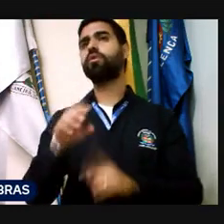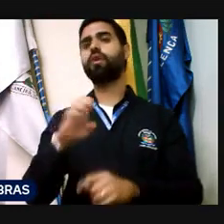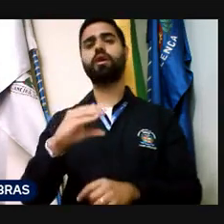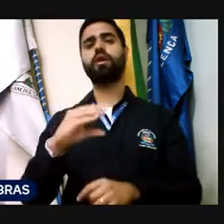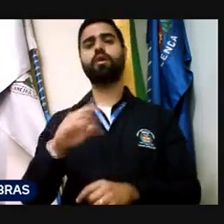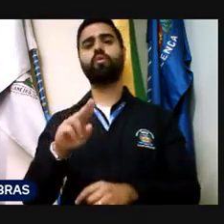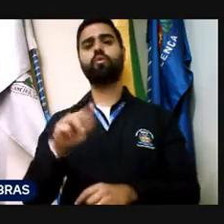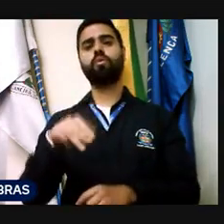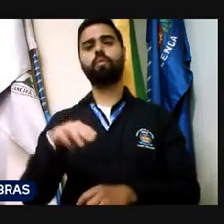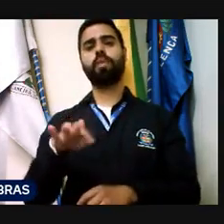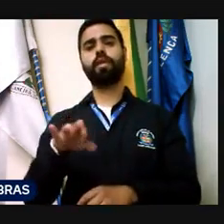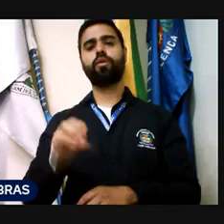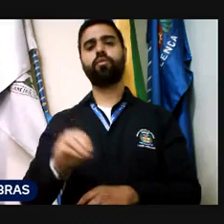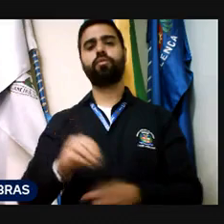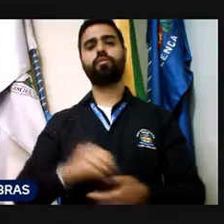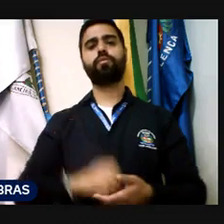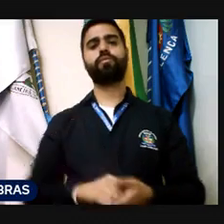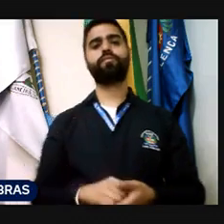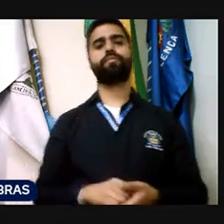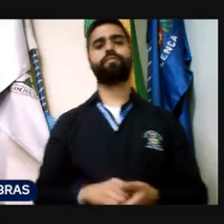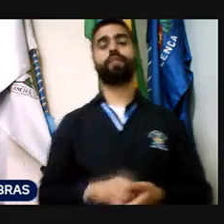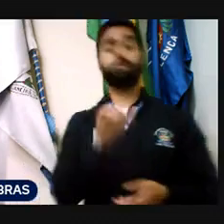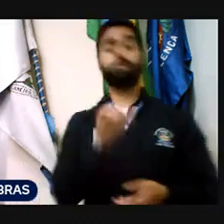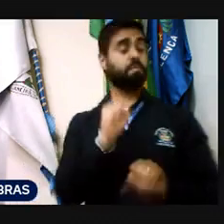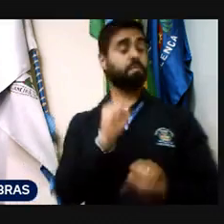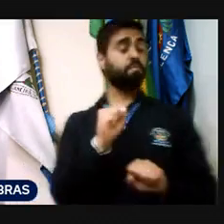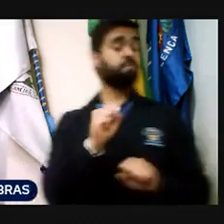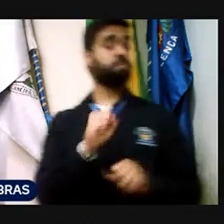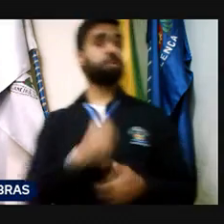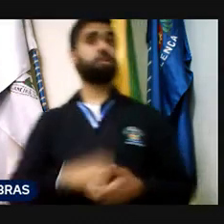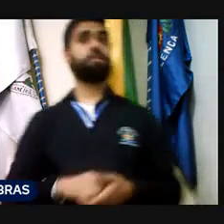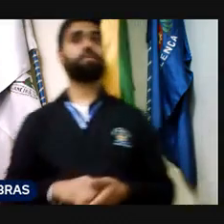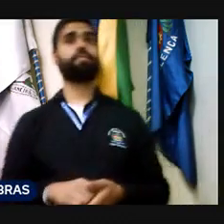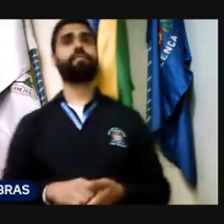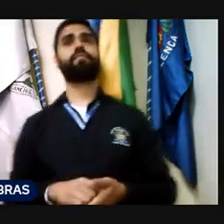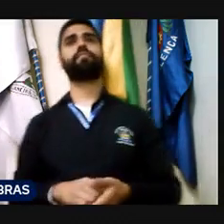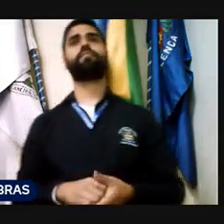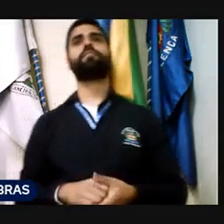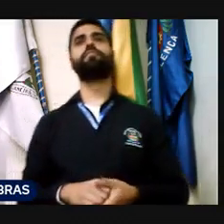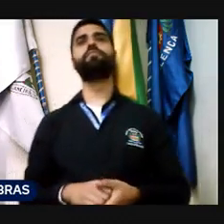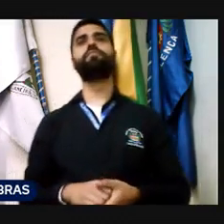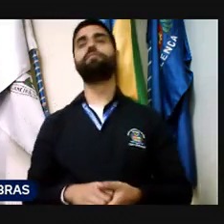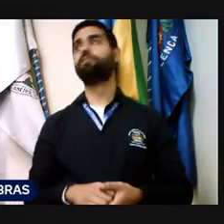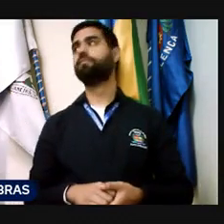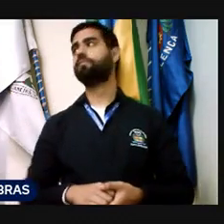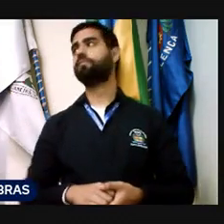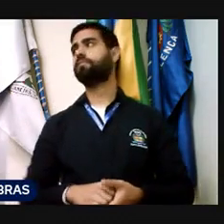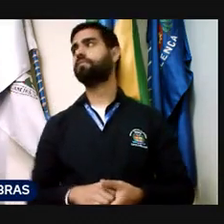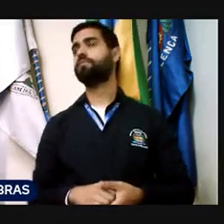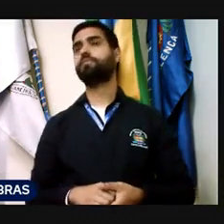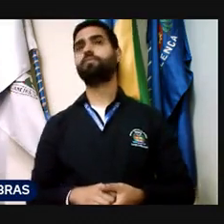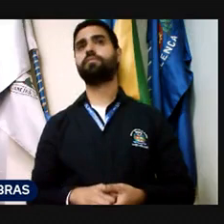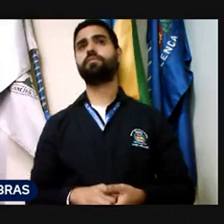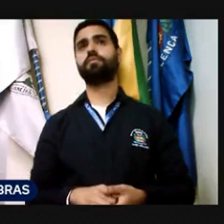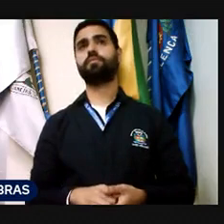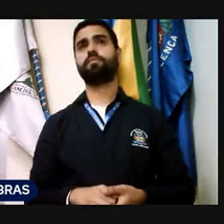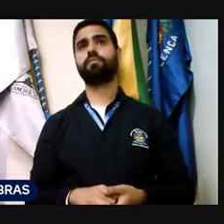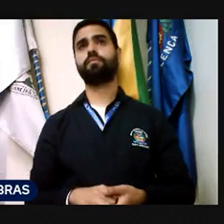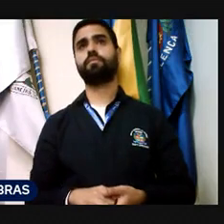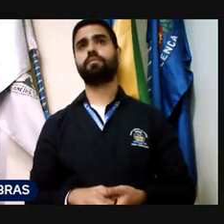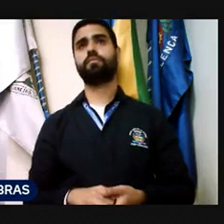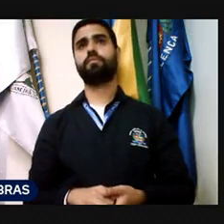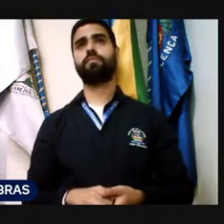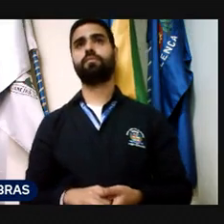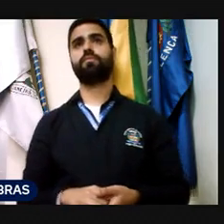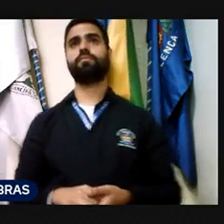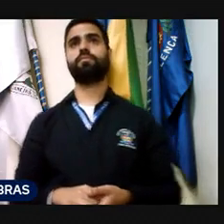ecumênico. Tá? Então, se você puder, como líder do governo, puder estar... Está ajudando? Sem o conselho da